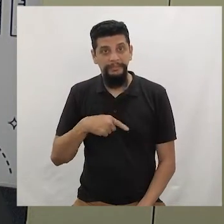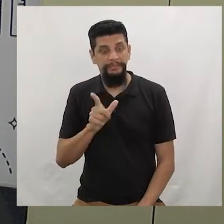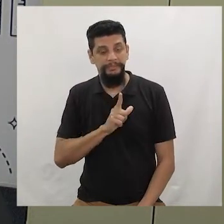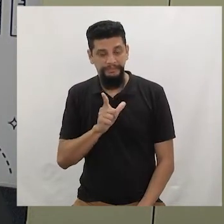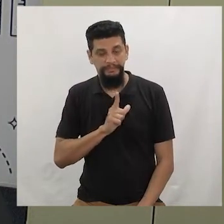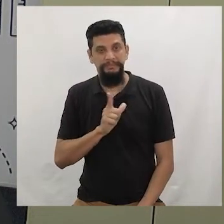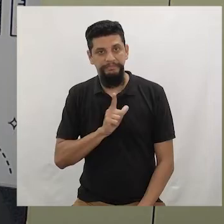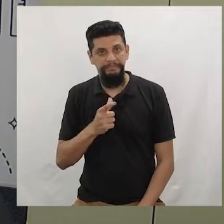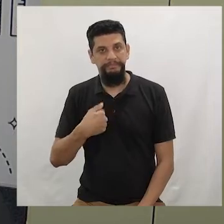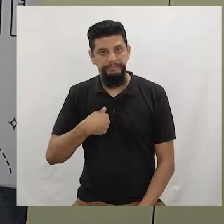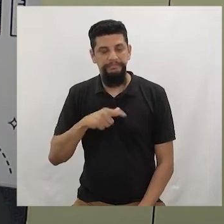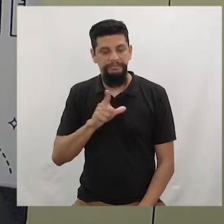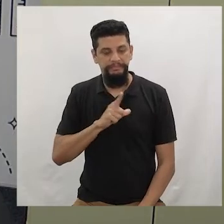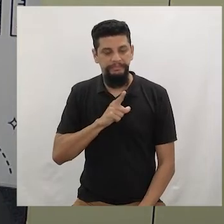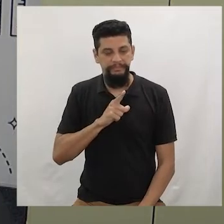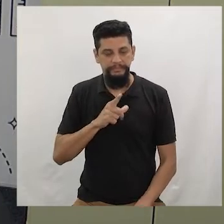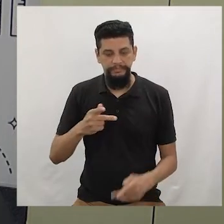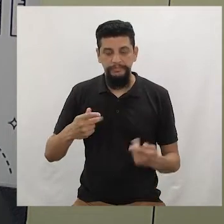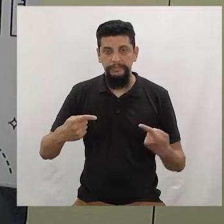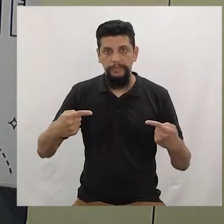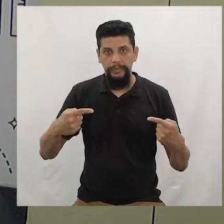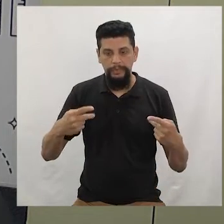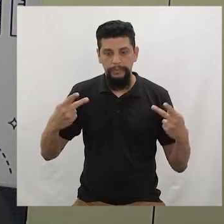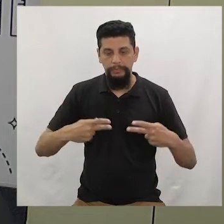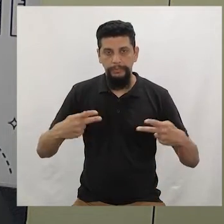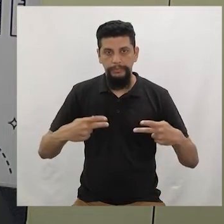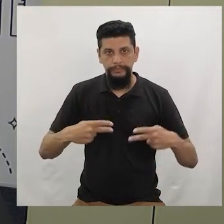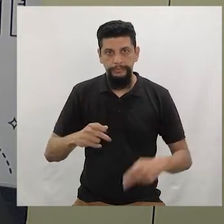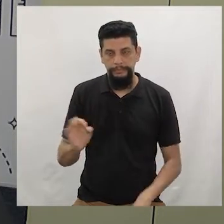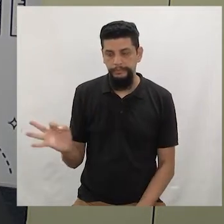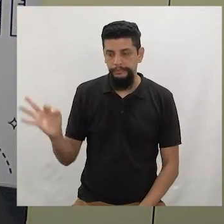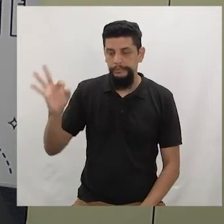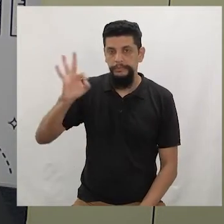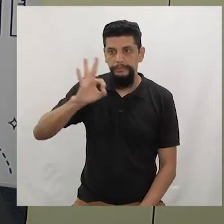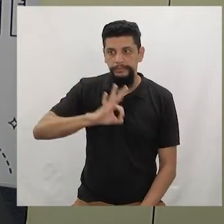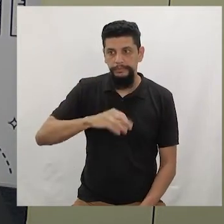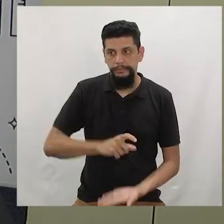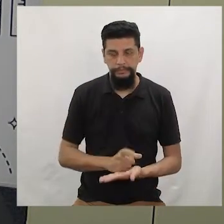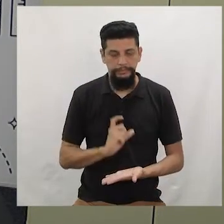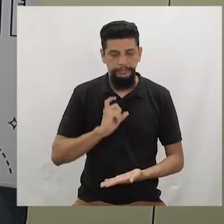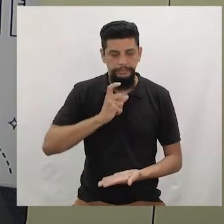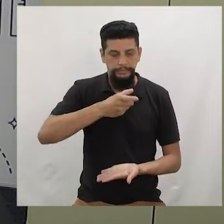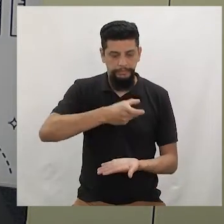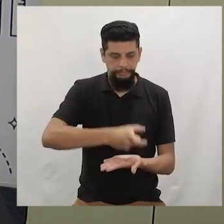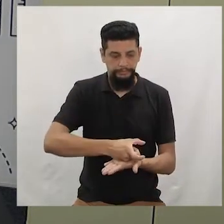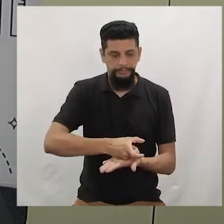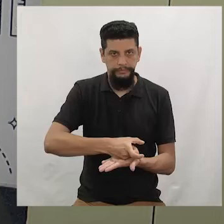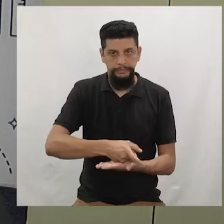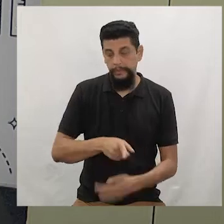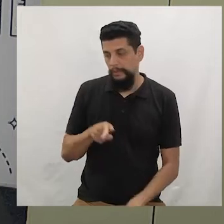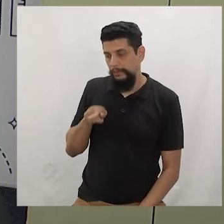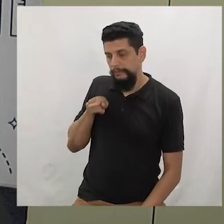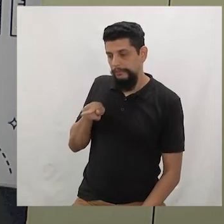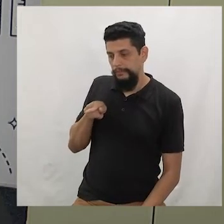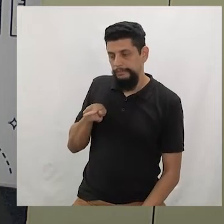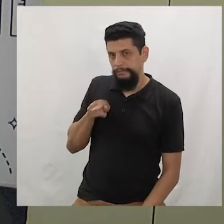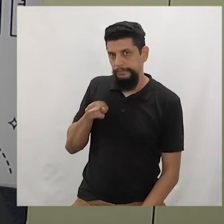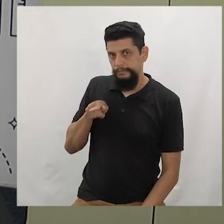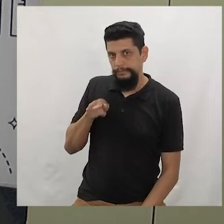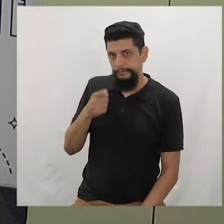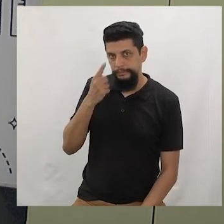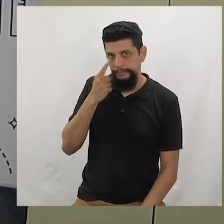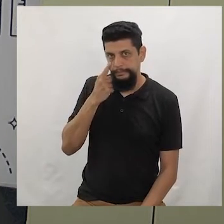minha vez. Eu tenho o parzinho do sol. Então, eu vou colocar aqui no meio. Isso. Aí, é a tua